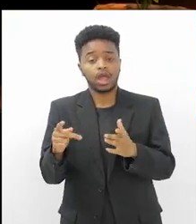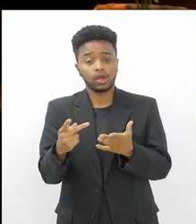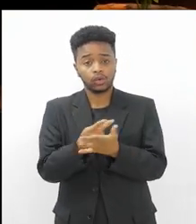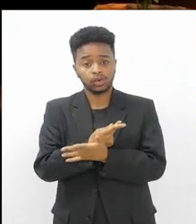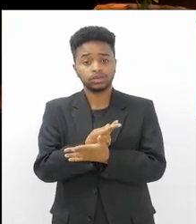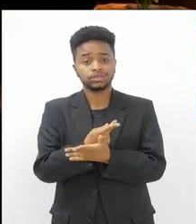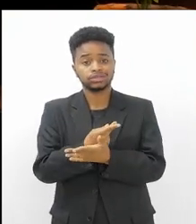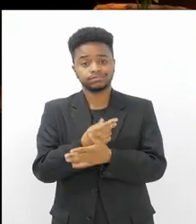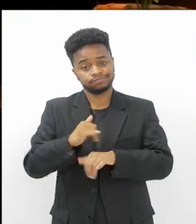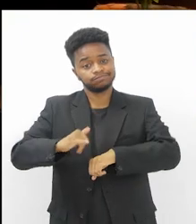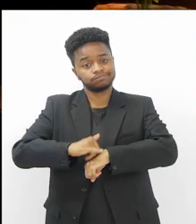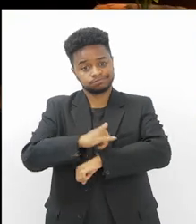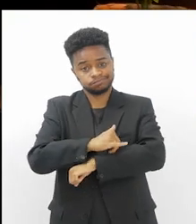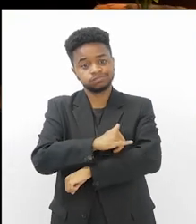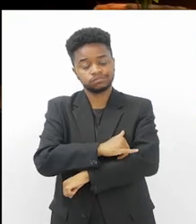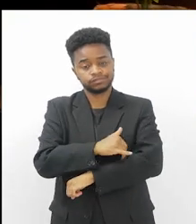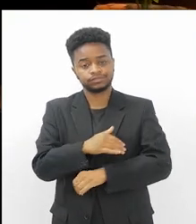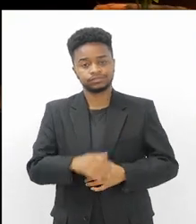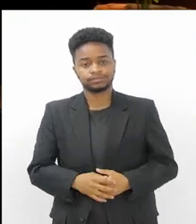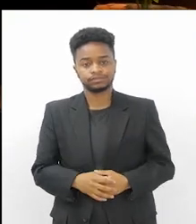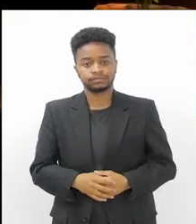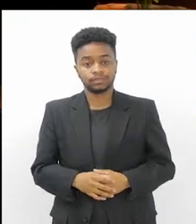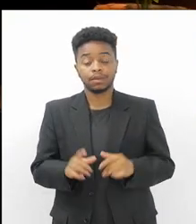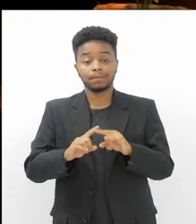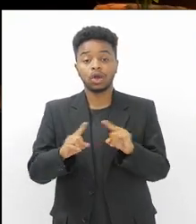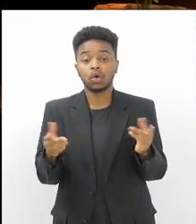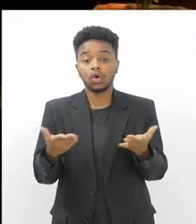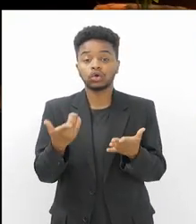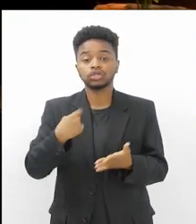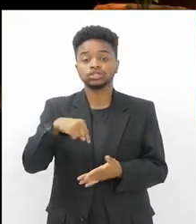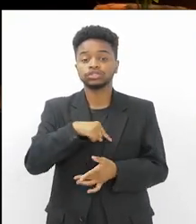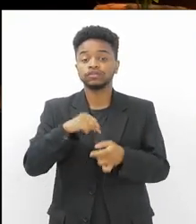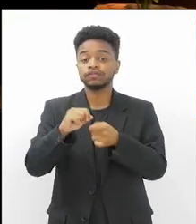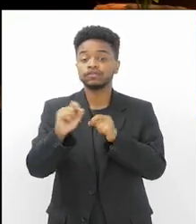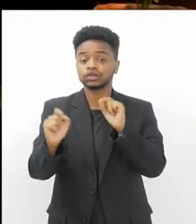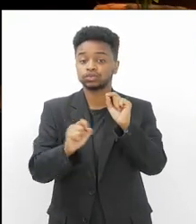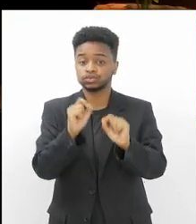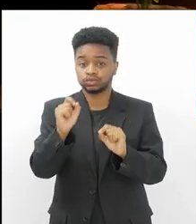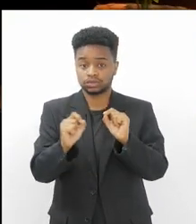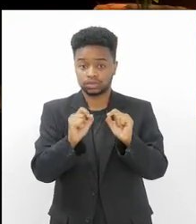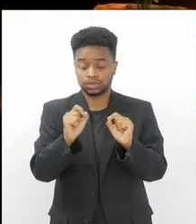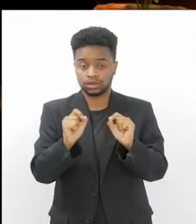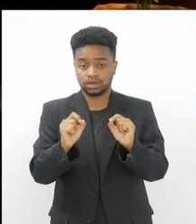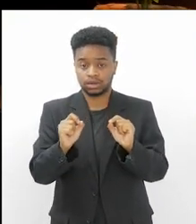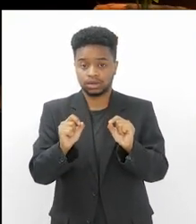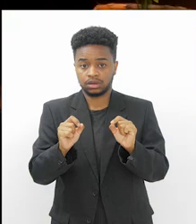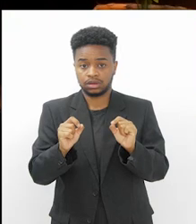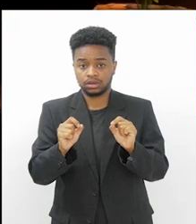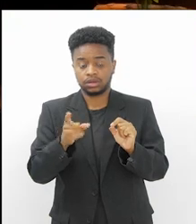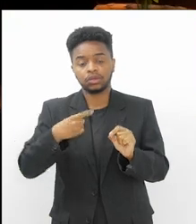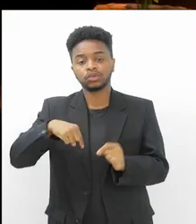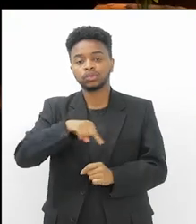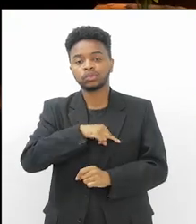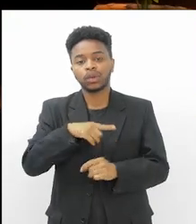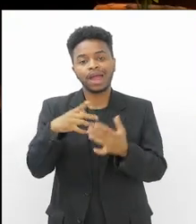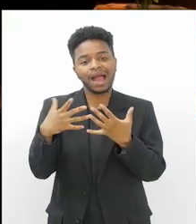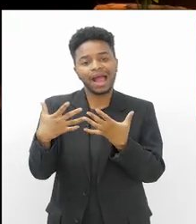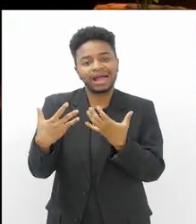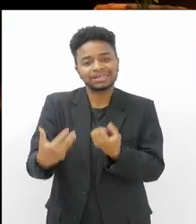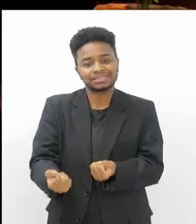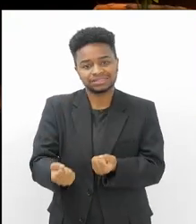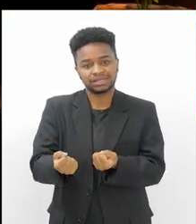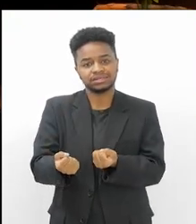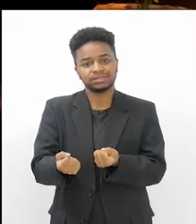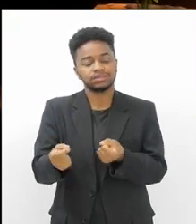que as pessoas têm uma tendência maior de engordar. E o que, que a gente está fazendo hoje? A gente está fazendo com que a